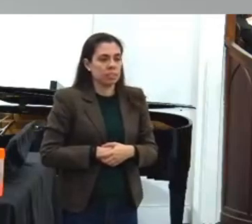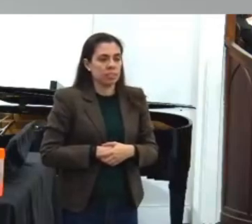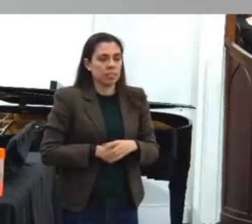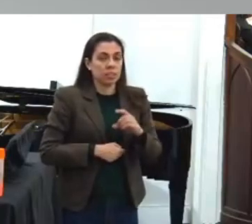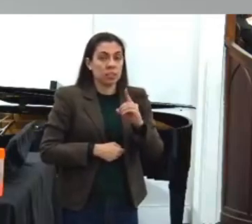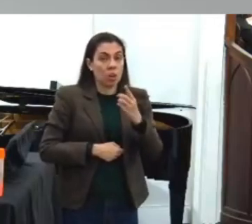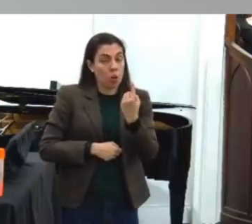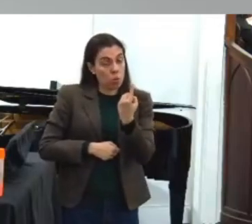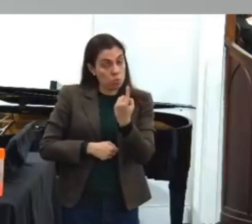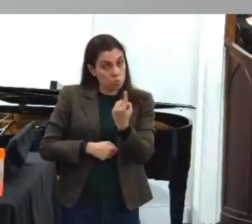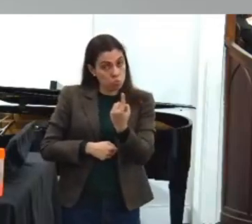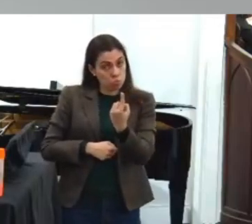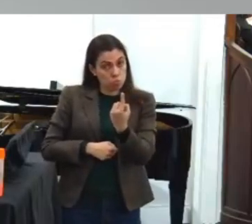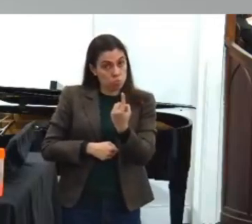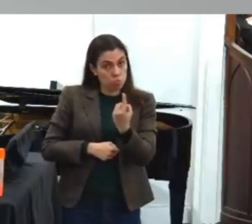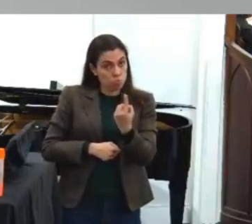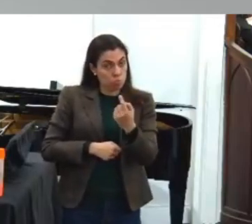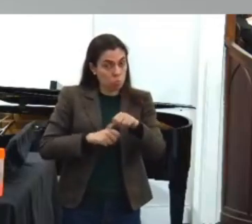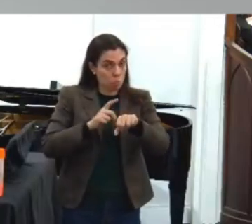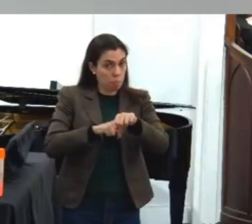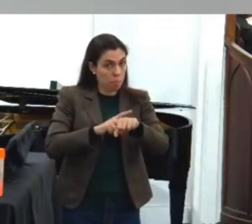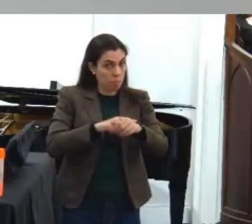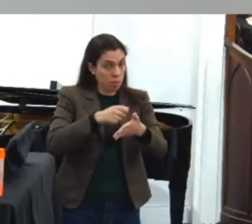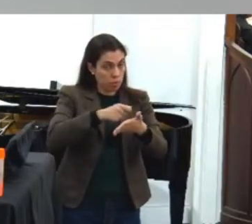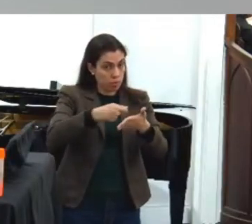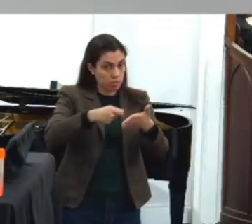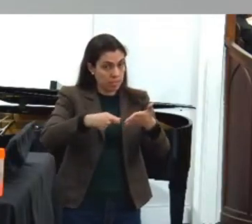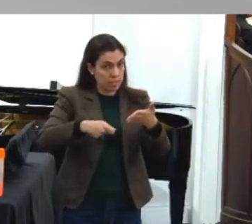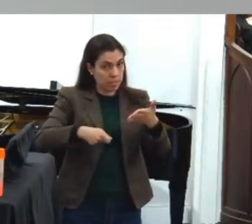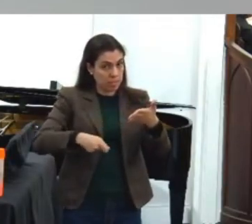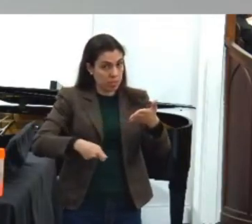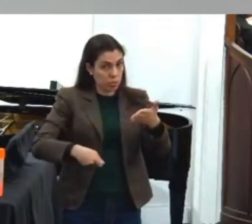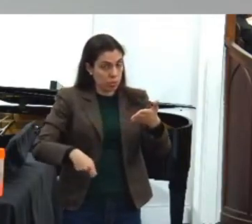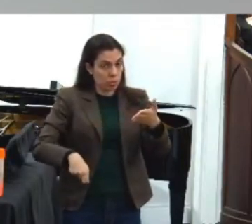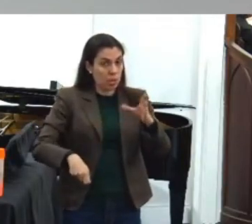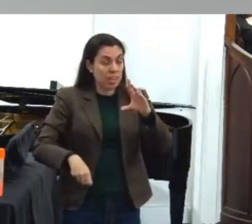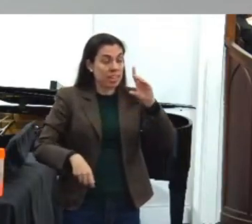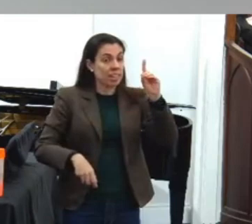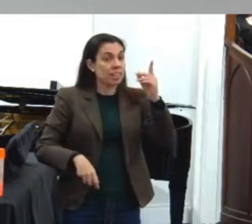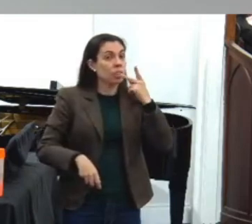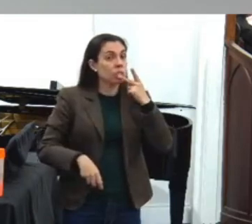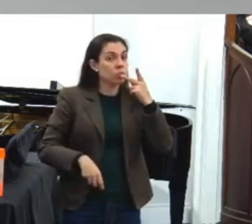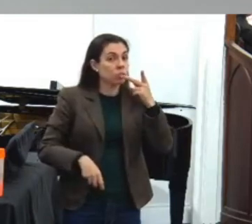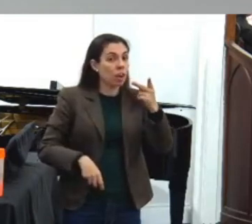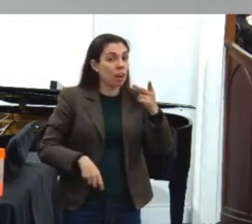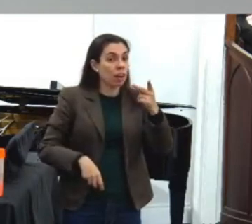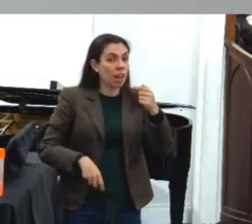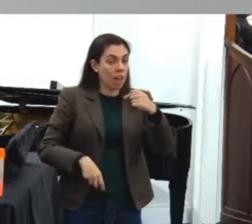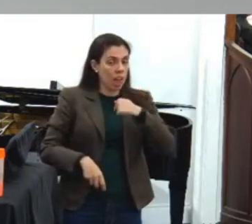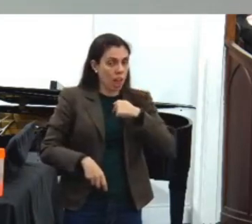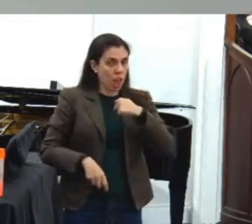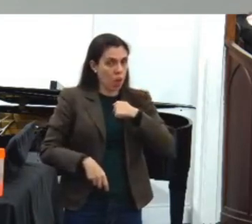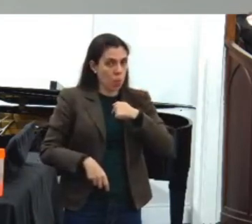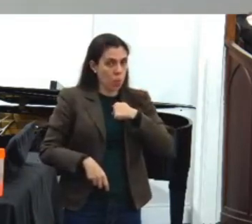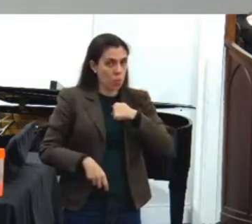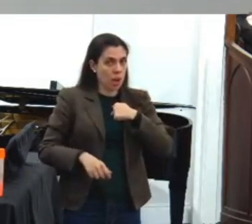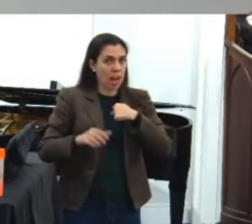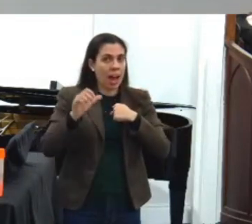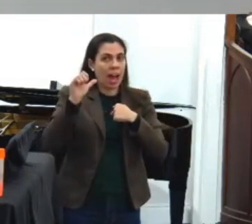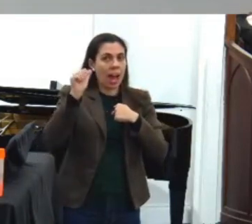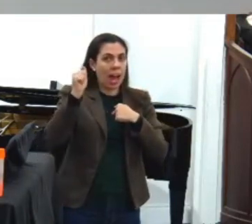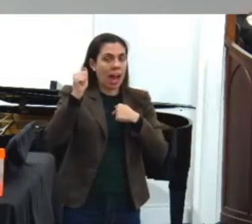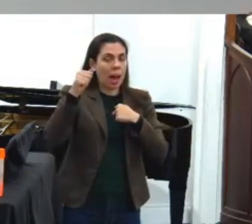Amém. E este texto está no profeta Isaías, no capítulo 65,